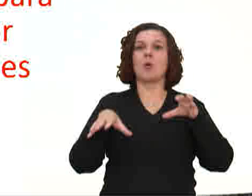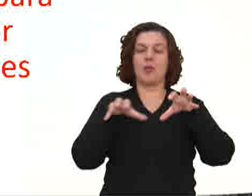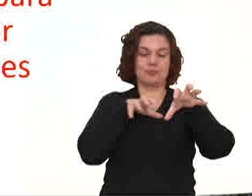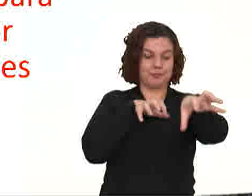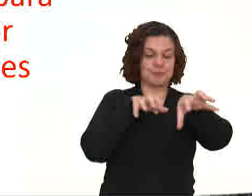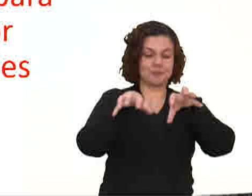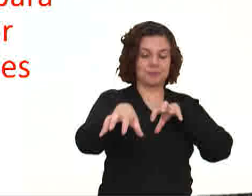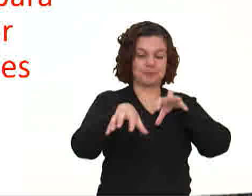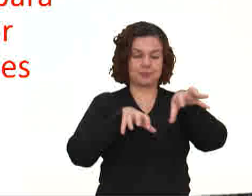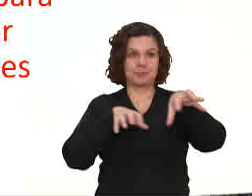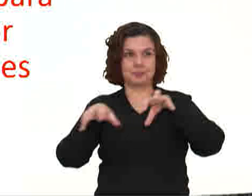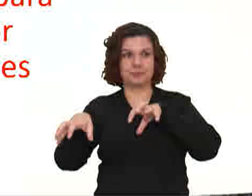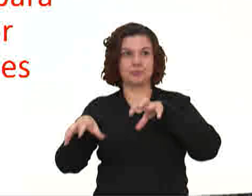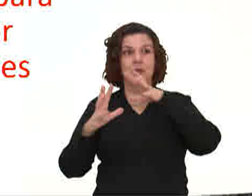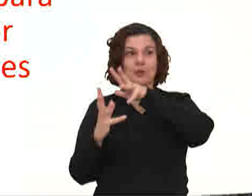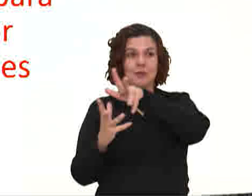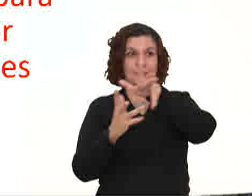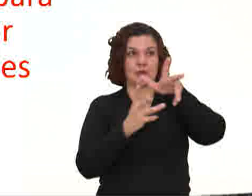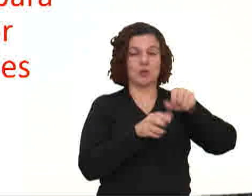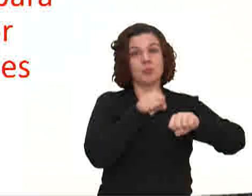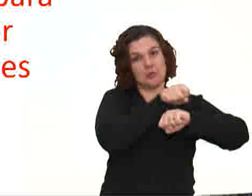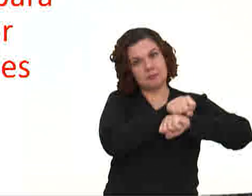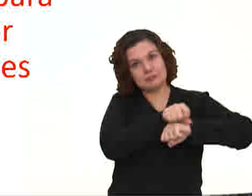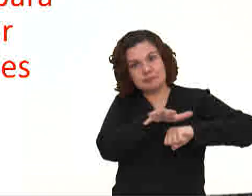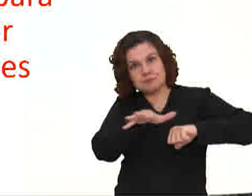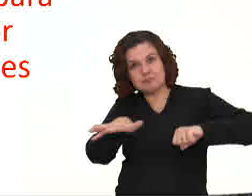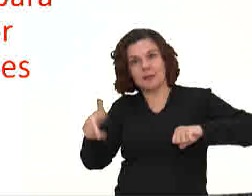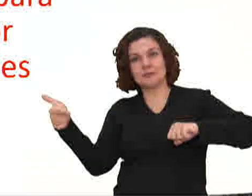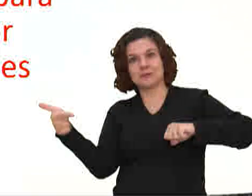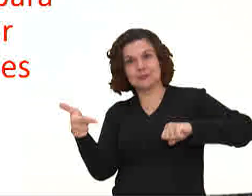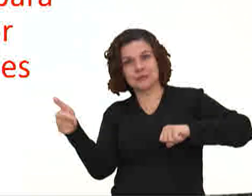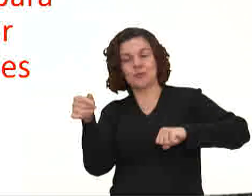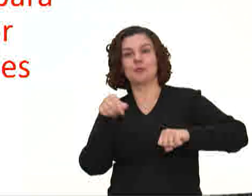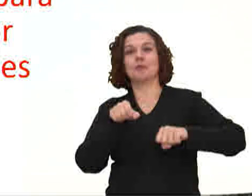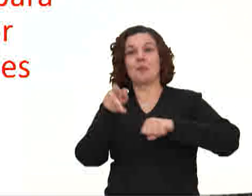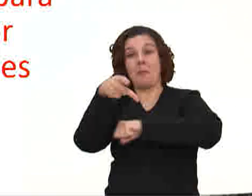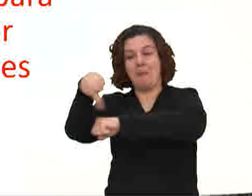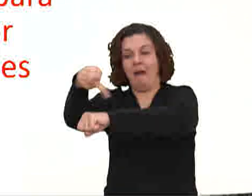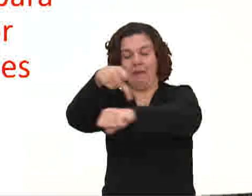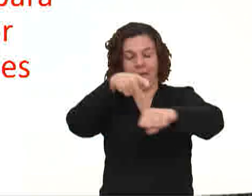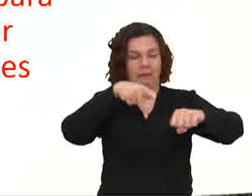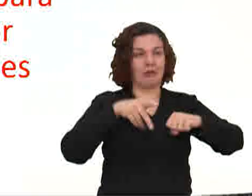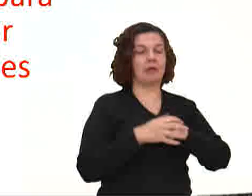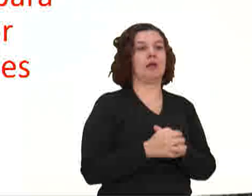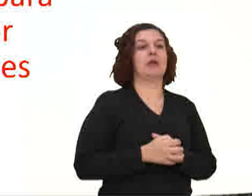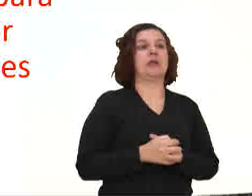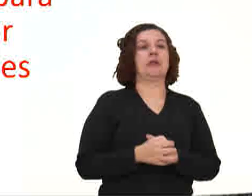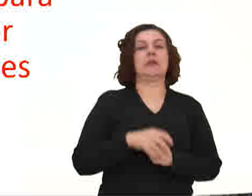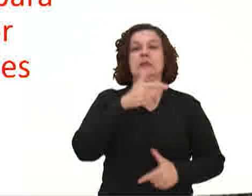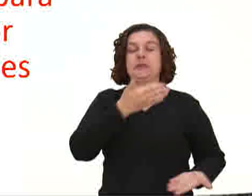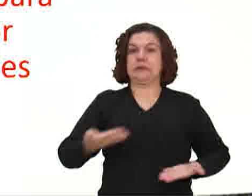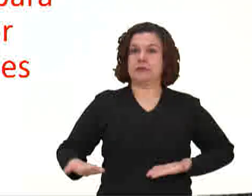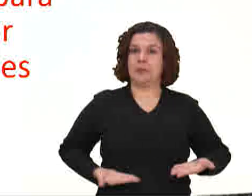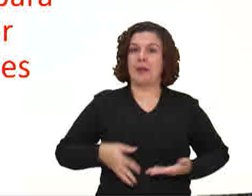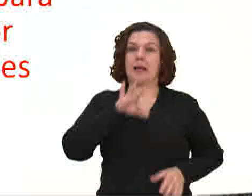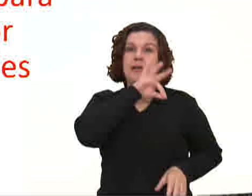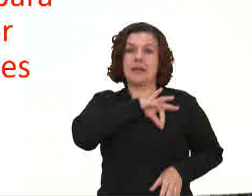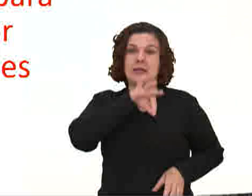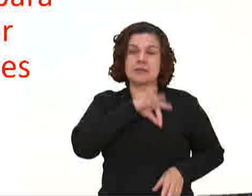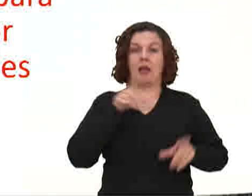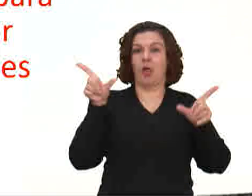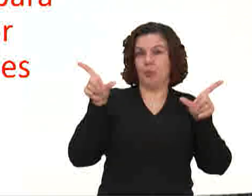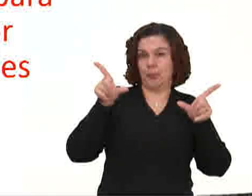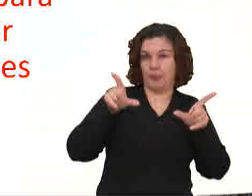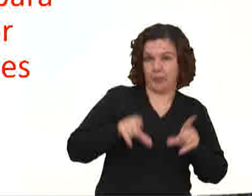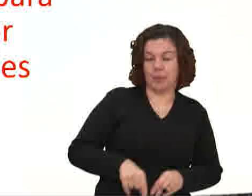mundo, empresas com filiais em diferentes países, trabalhadores recebendo baixos salários e consumidores adquirindo produtos